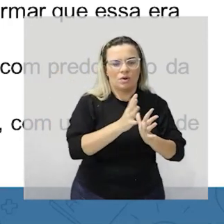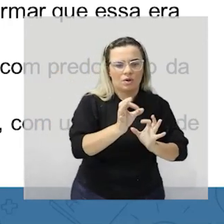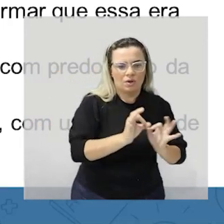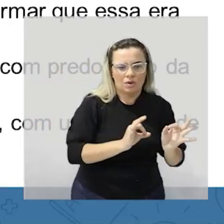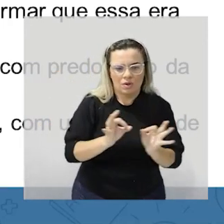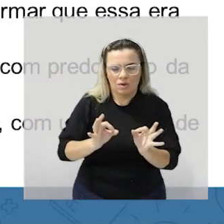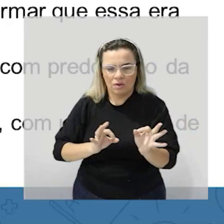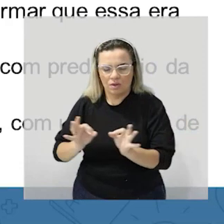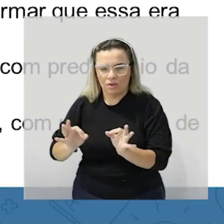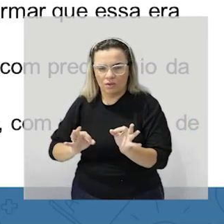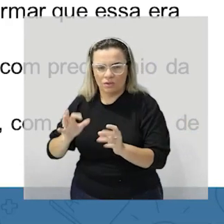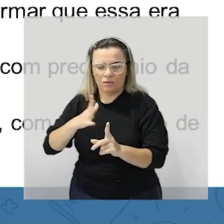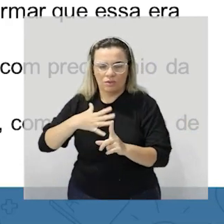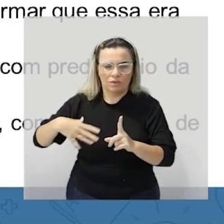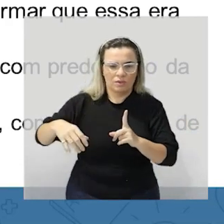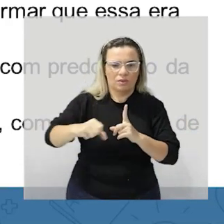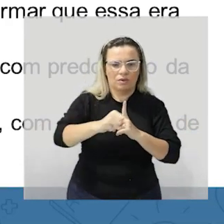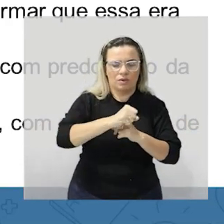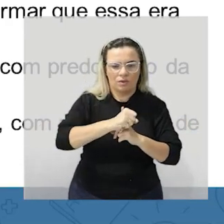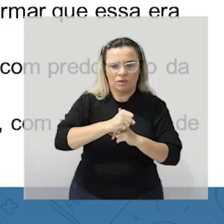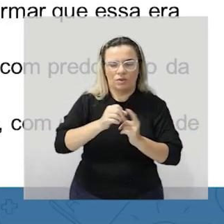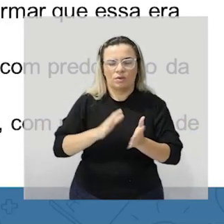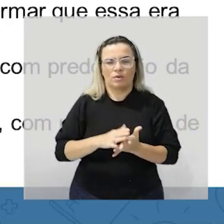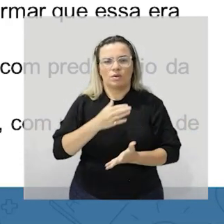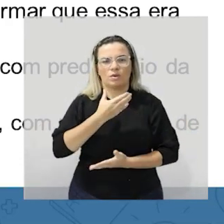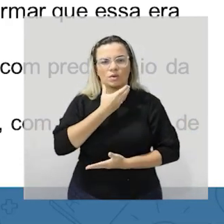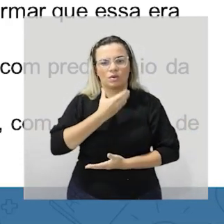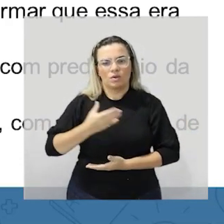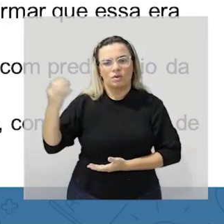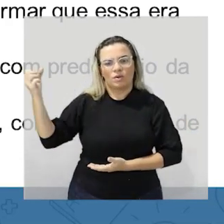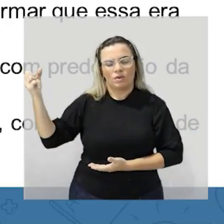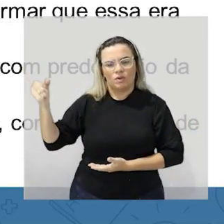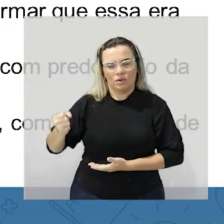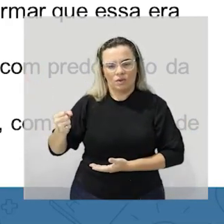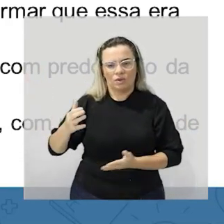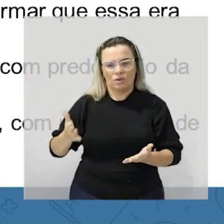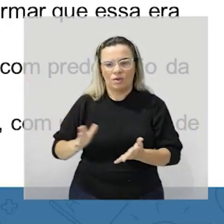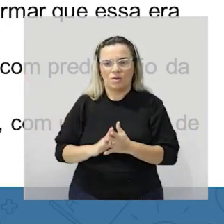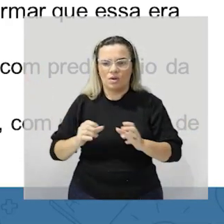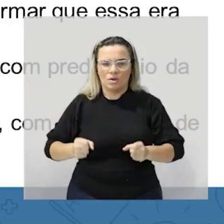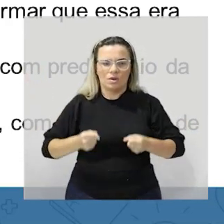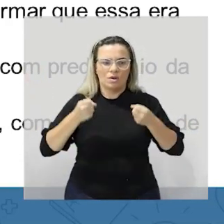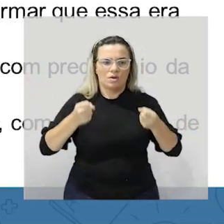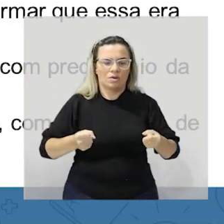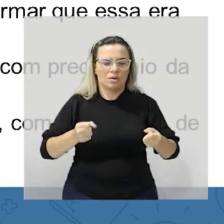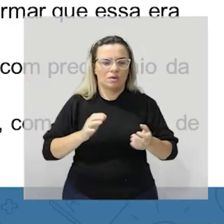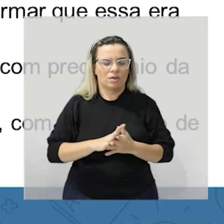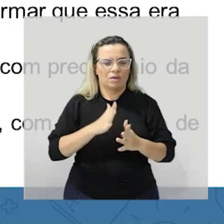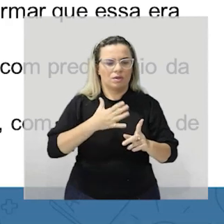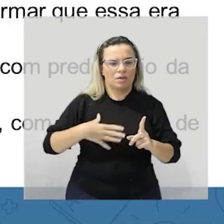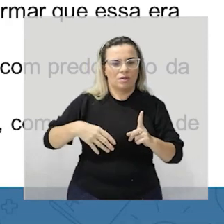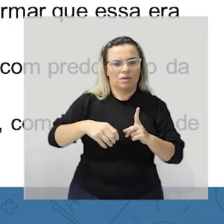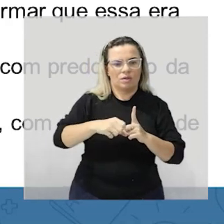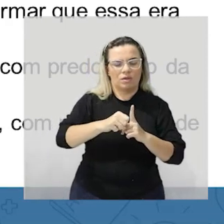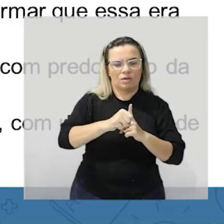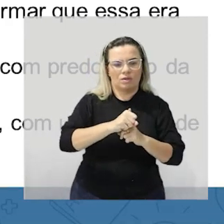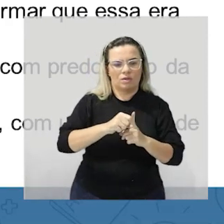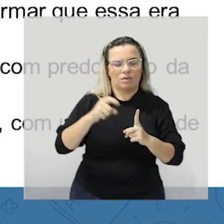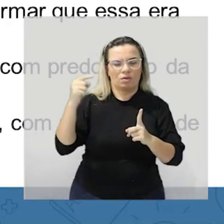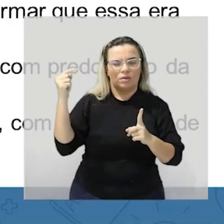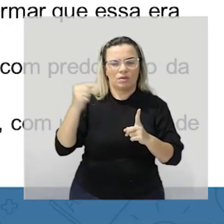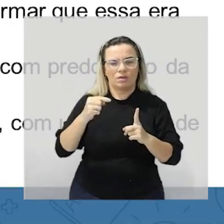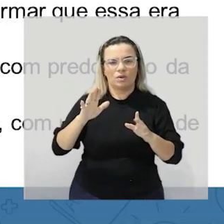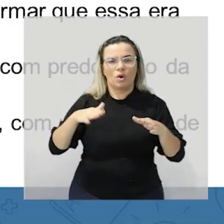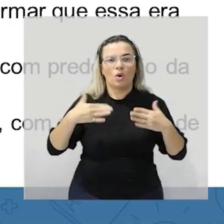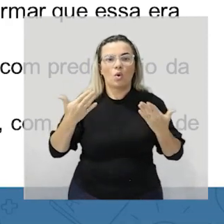comando, ó, considerando a organização social de Canudos, pode-se afirmar que essa era